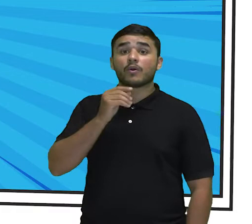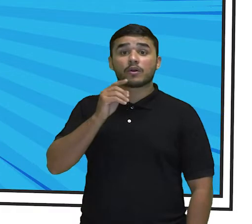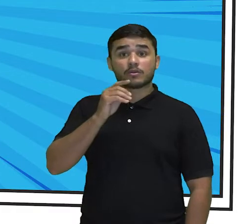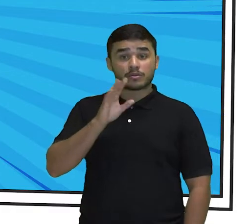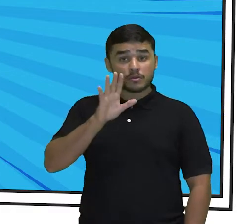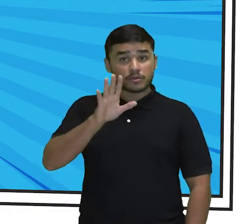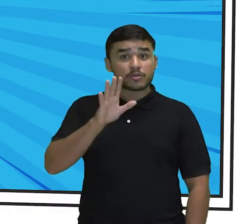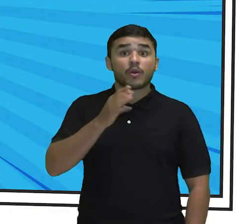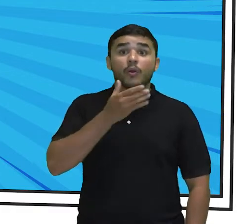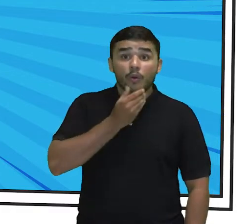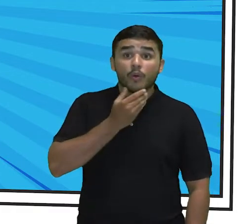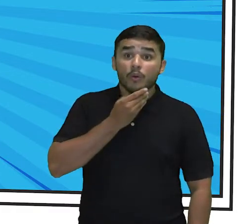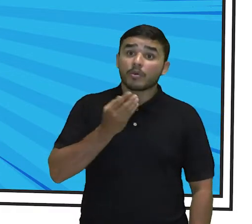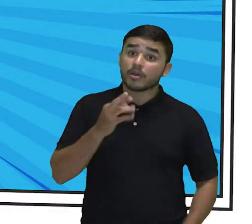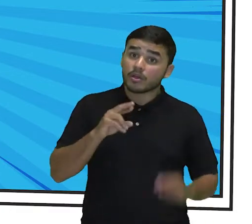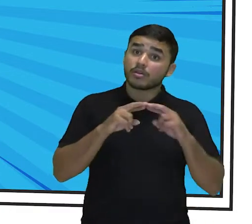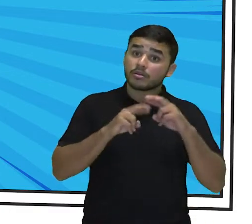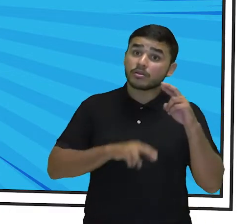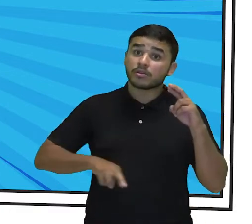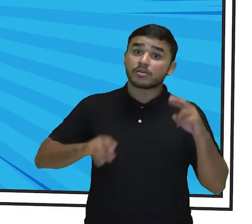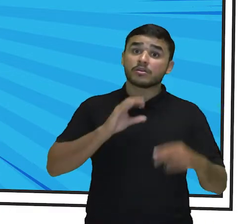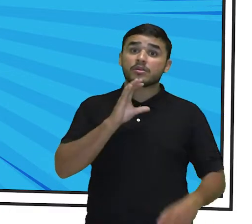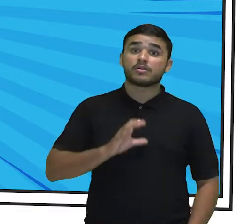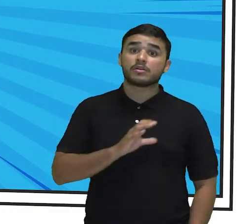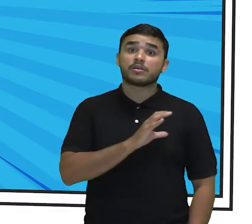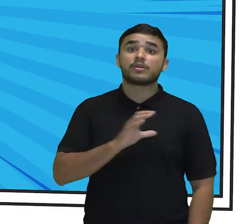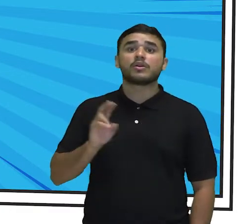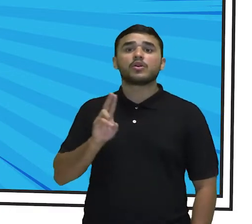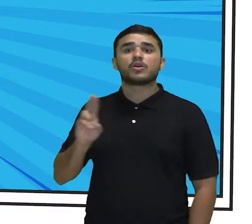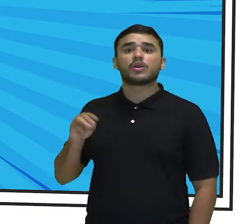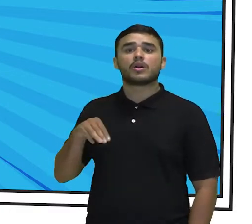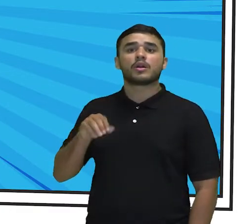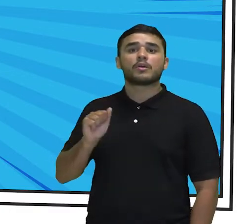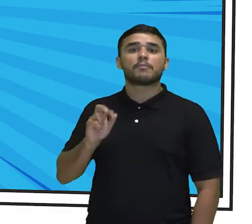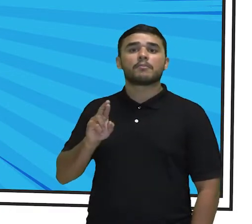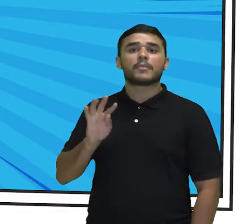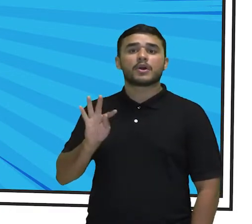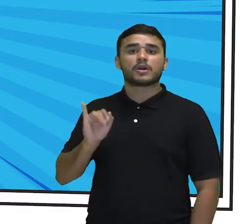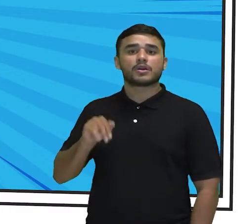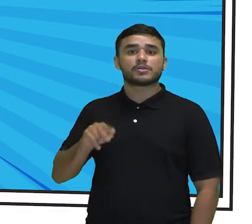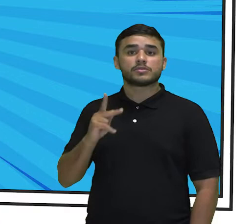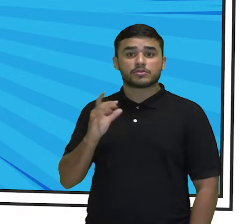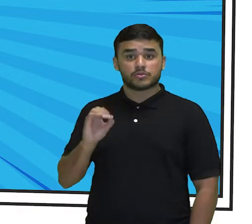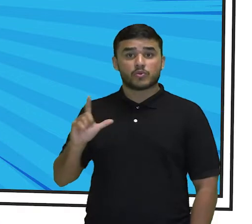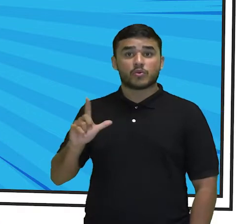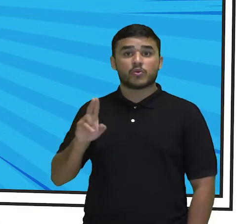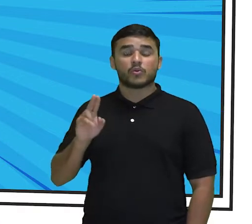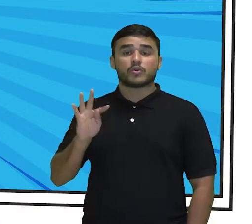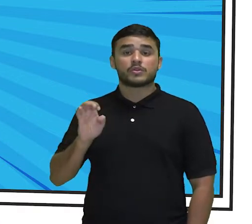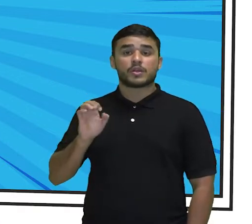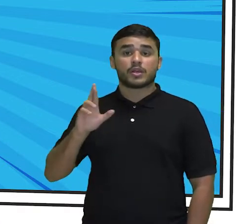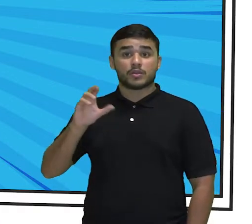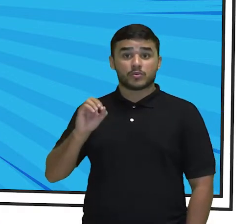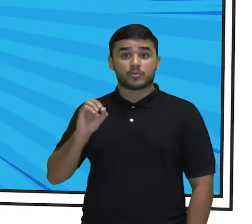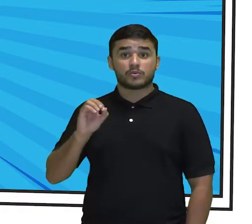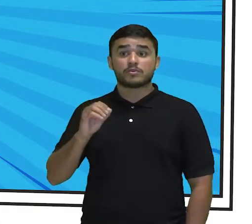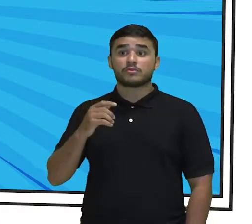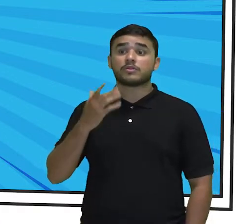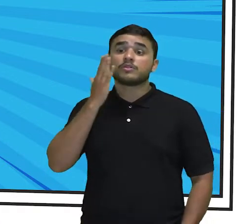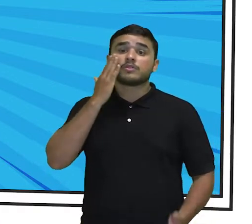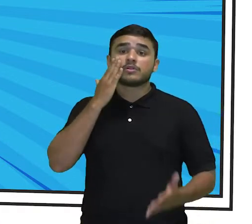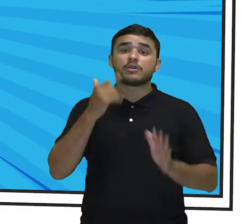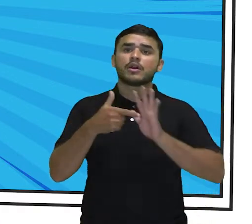Católica, olha só, o monge da Igreja Católica chamado de Martinho Lutero. Martinho Lutero, ele não queria acabar com a